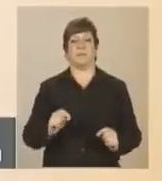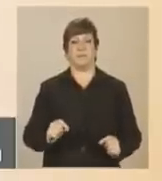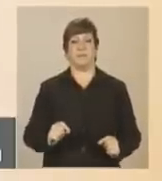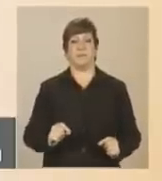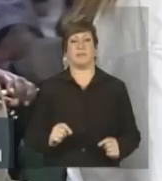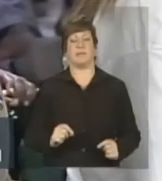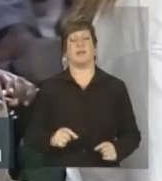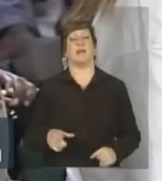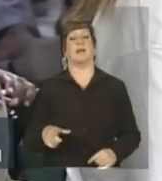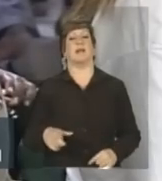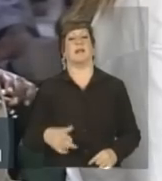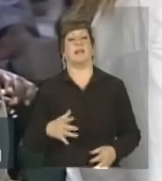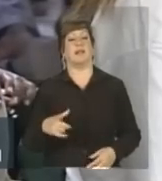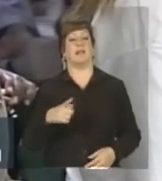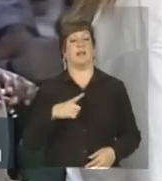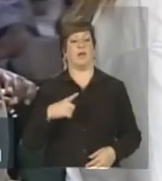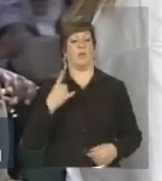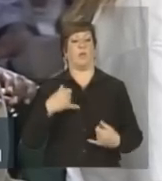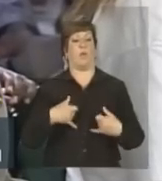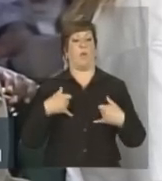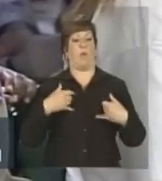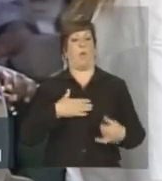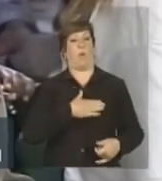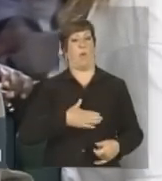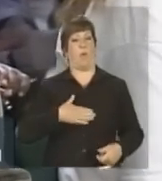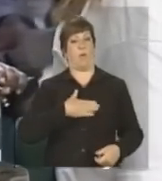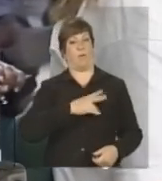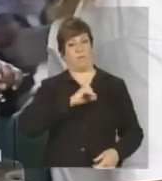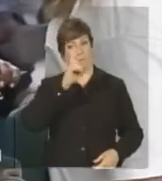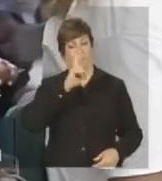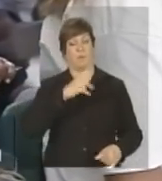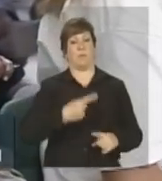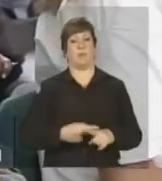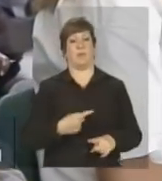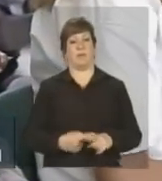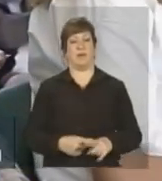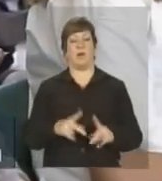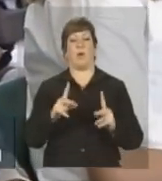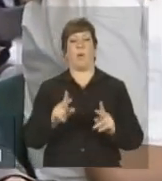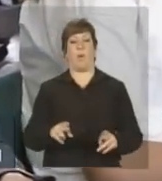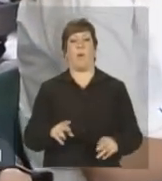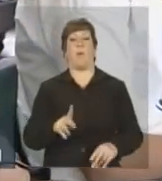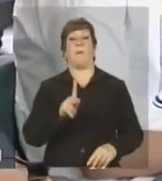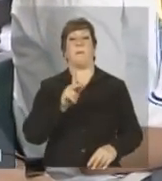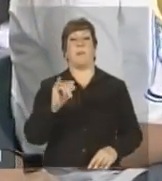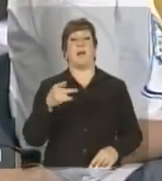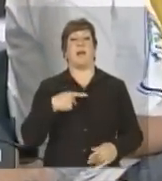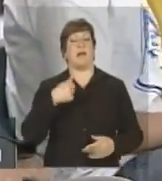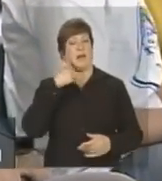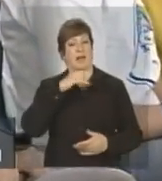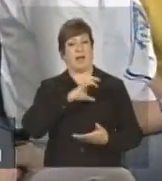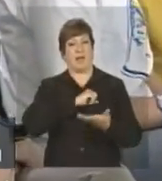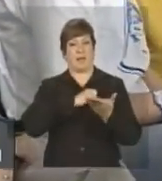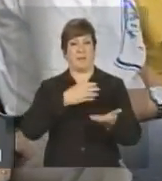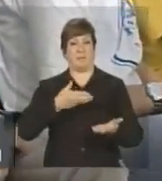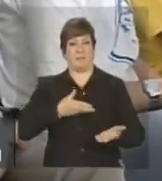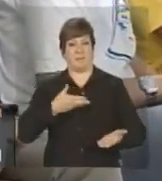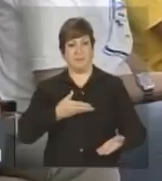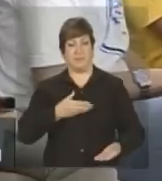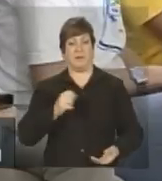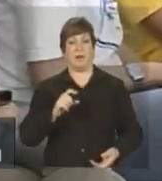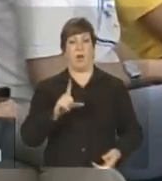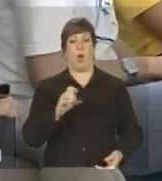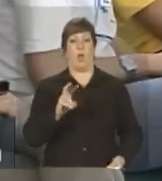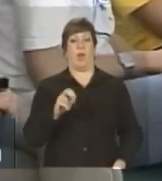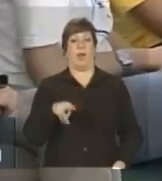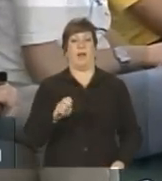imenso, que nem o pai daquela minha querida amiga, a